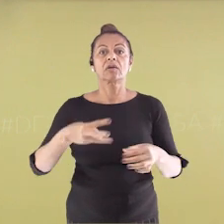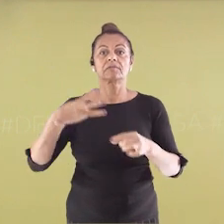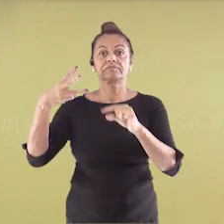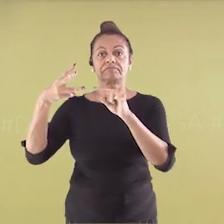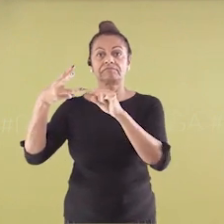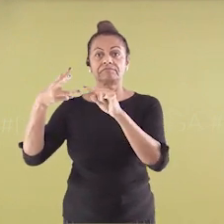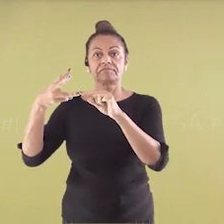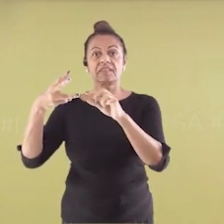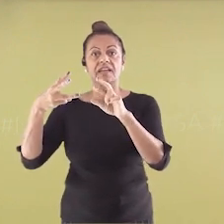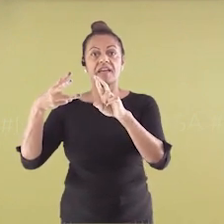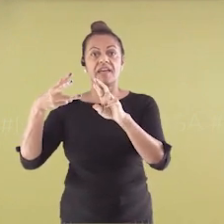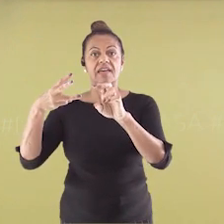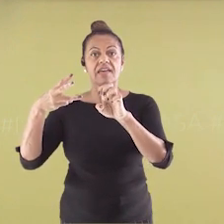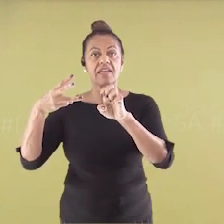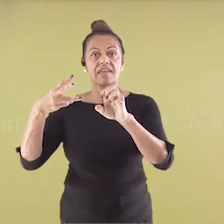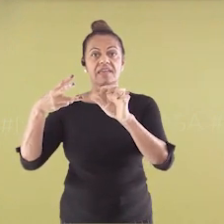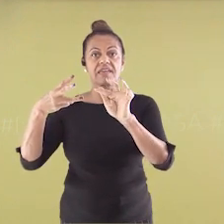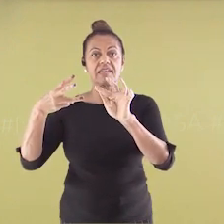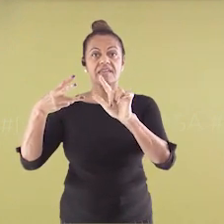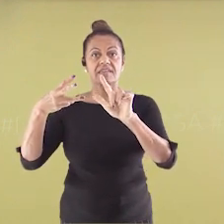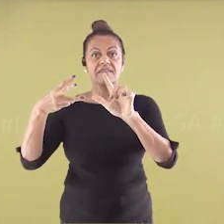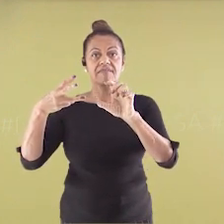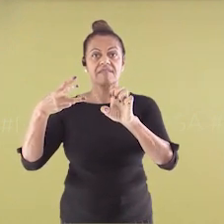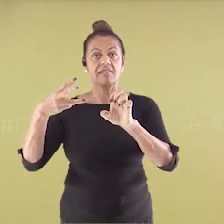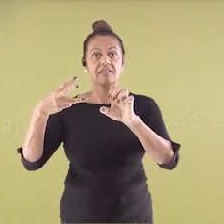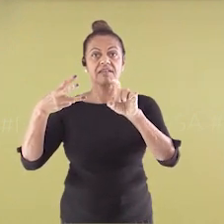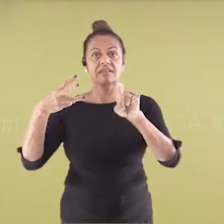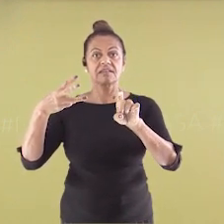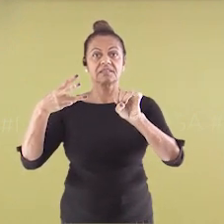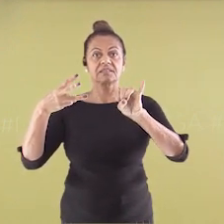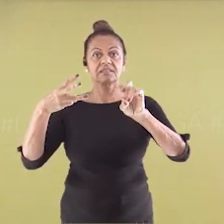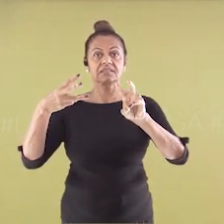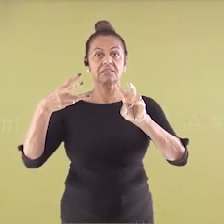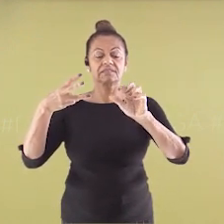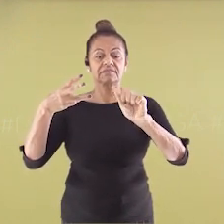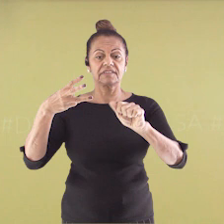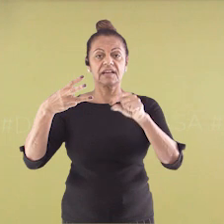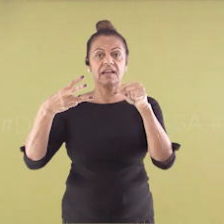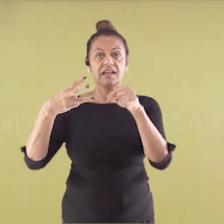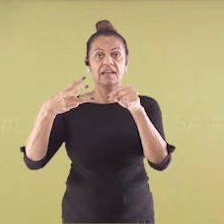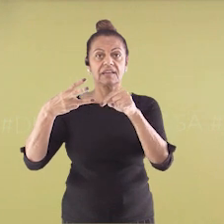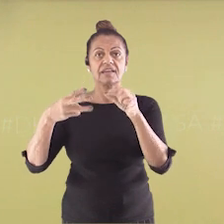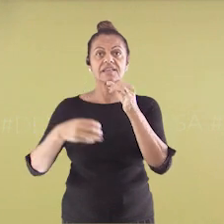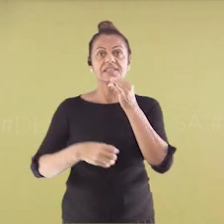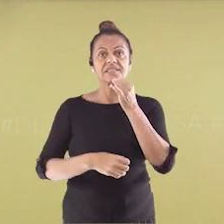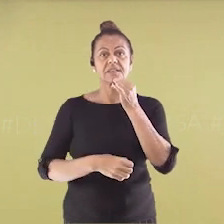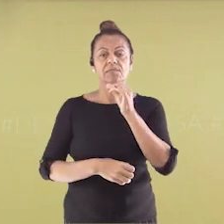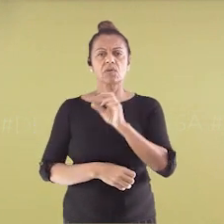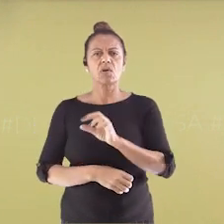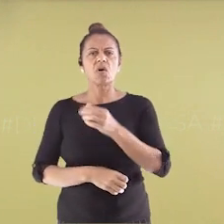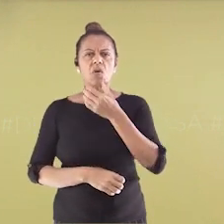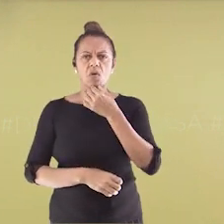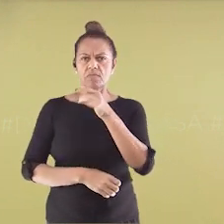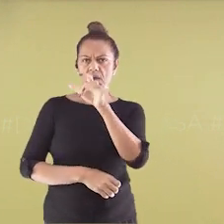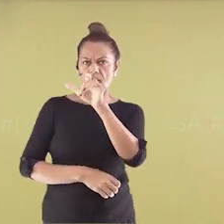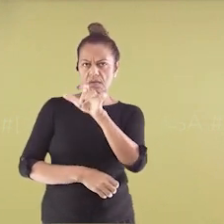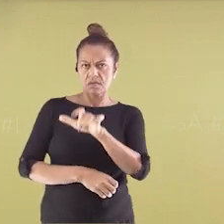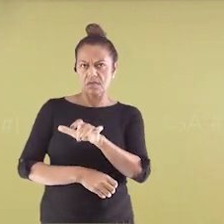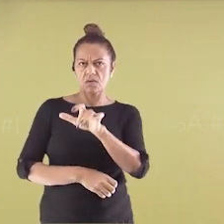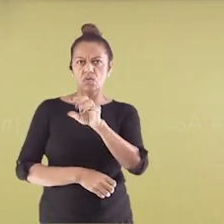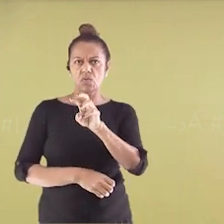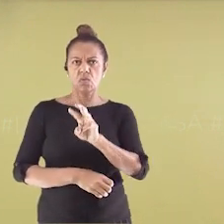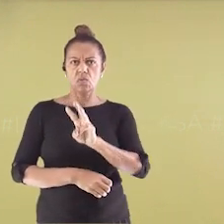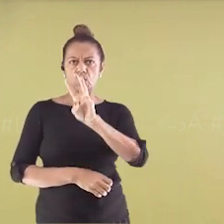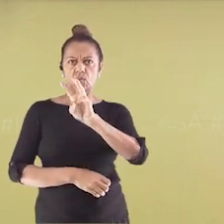voz verbal reflexiva, que é quando o sujeito da oração pratica e recebe a ação. Olhem só esse exemplo